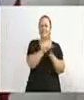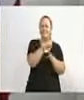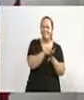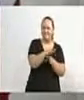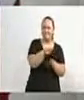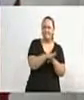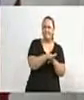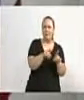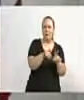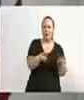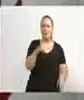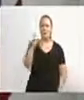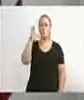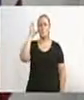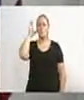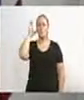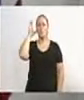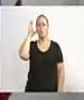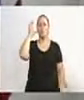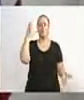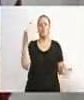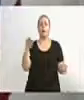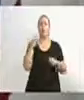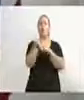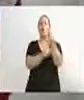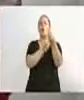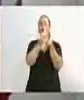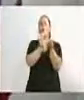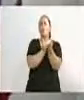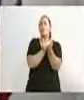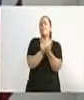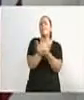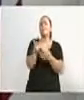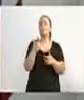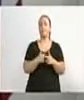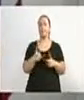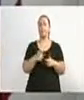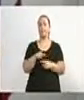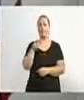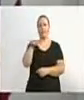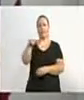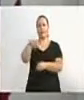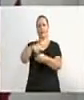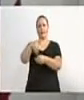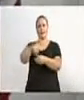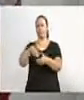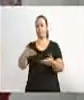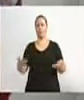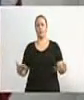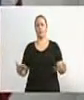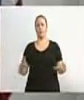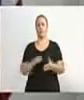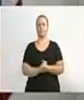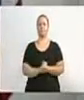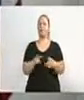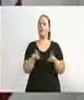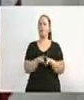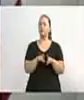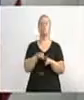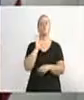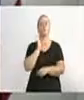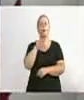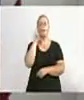da onde é que nasce, onde é que está a raiz do problema, que é no eleitor. E vi também já vereadores dessa